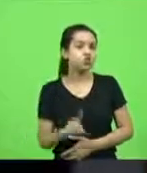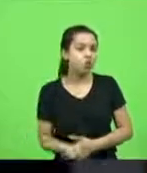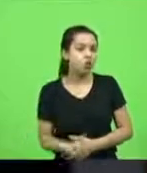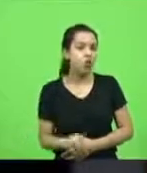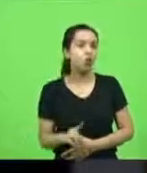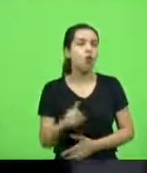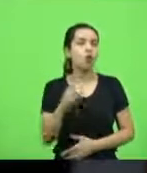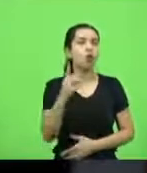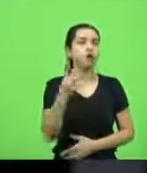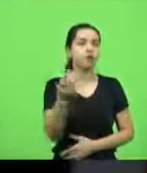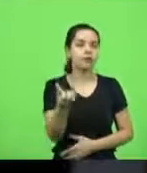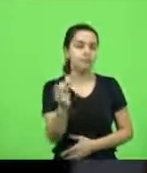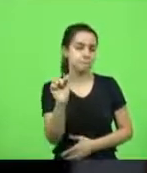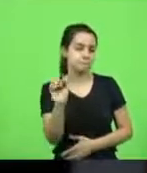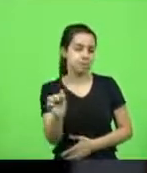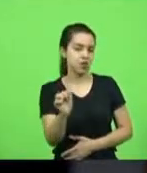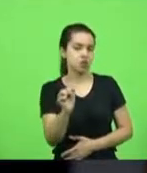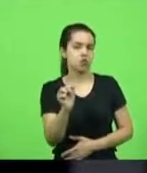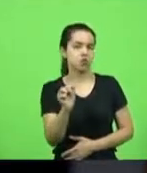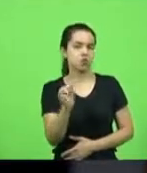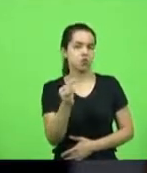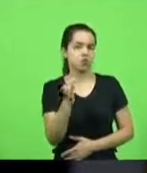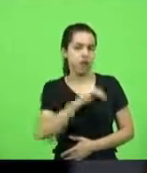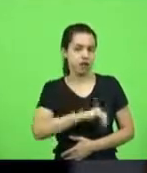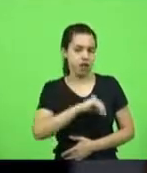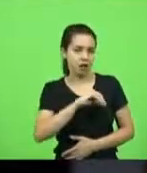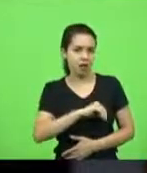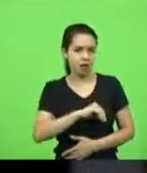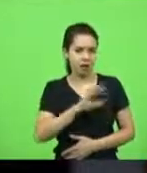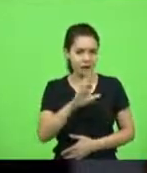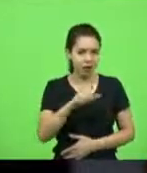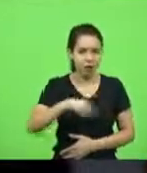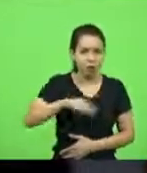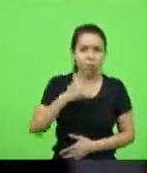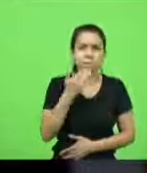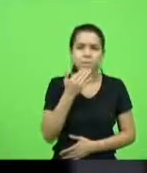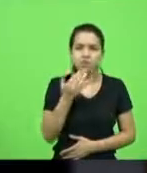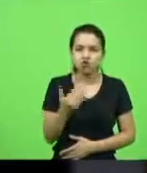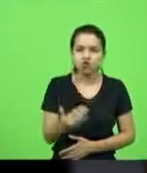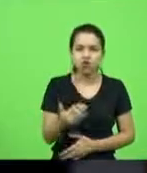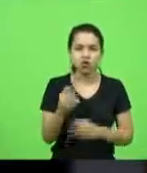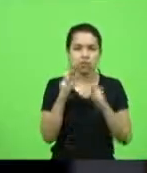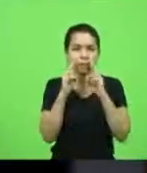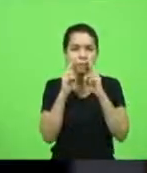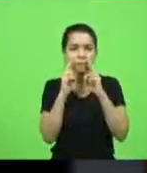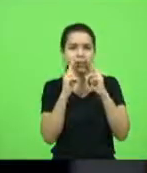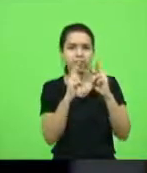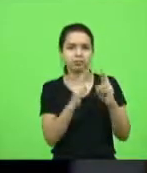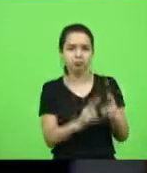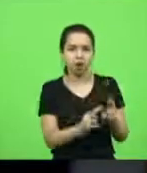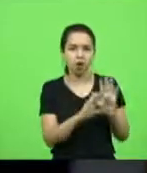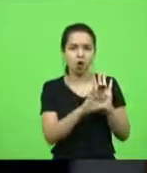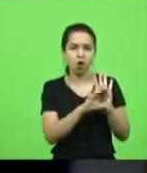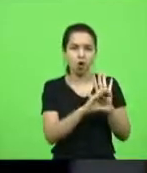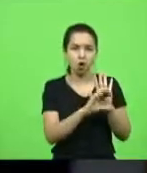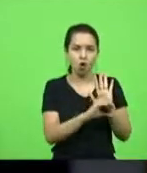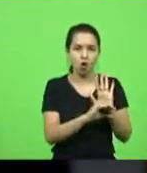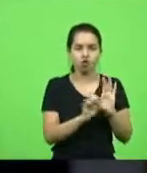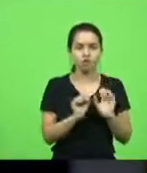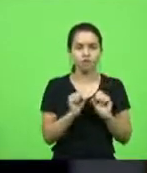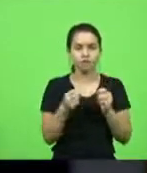respeite o Código de Defesa do Consumidor que Associação Brasileira de normas técnicas e o seguinte